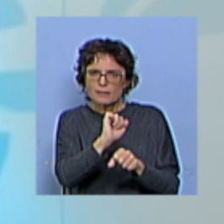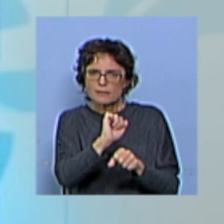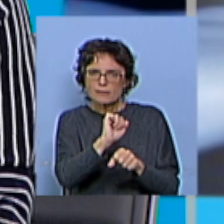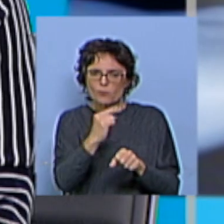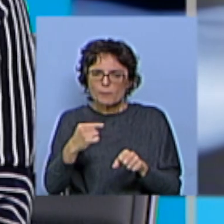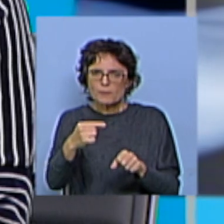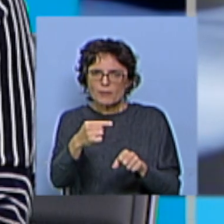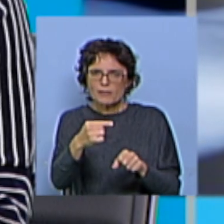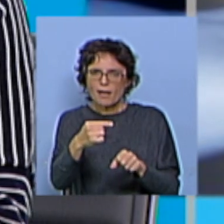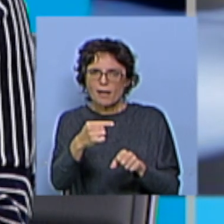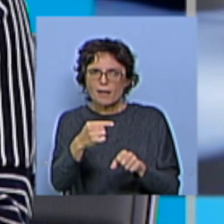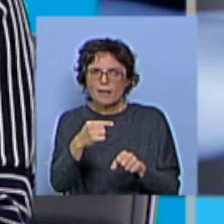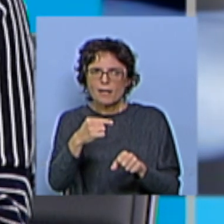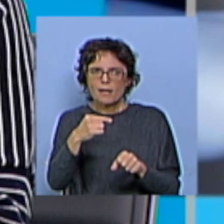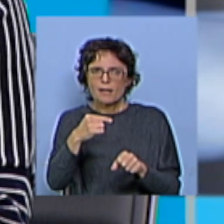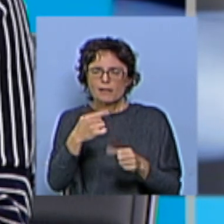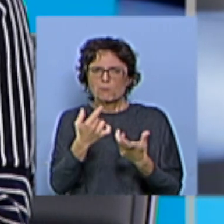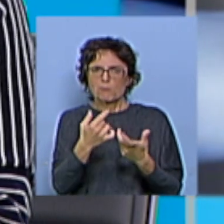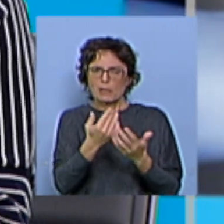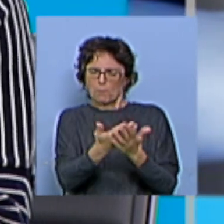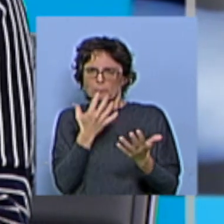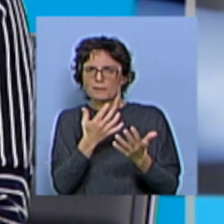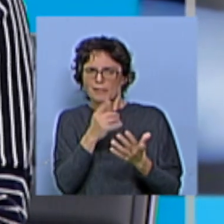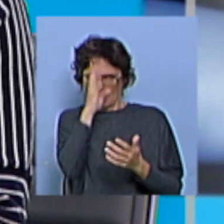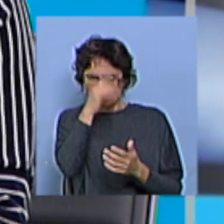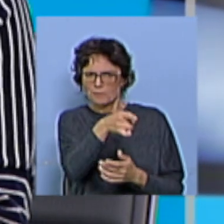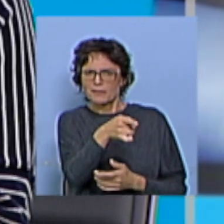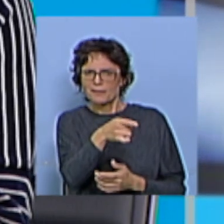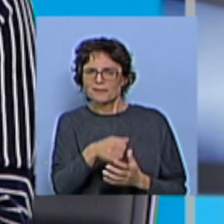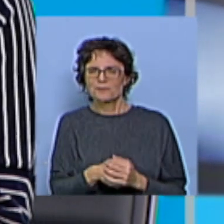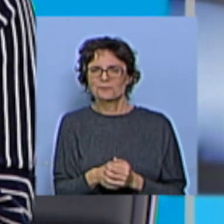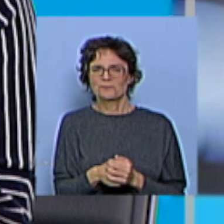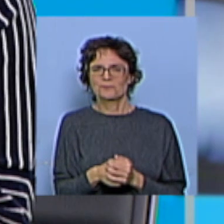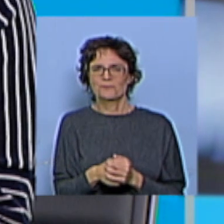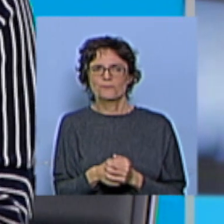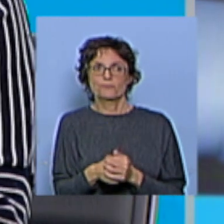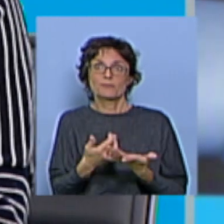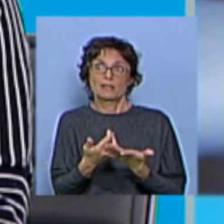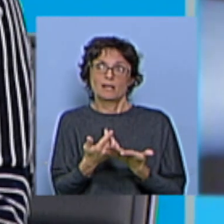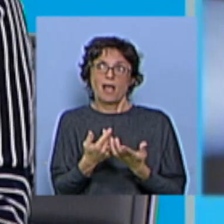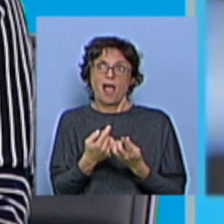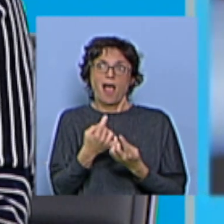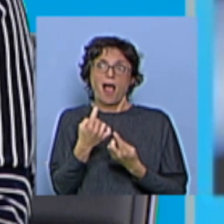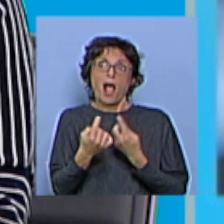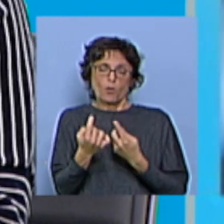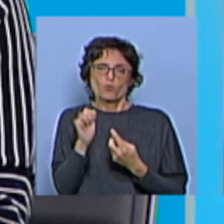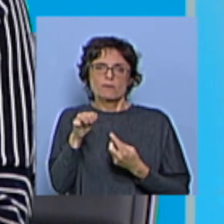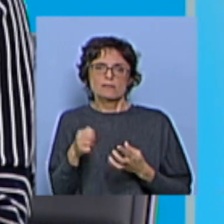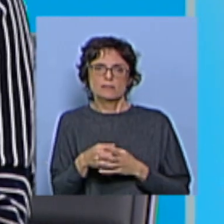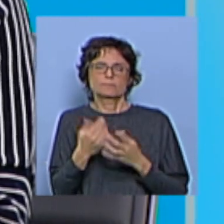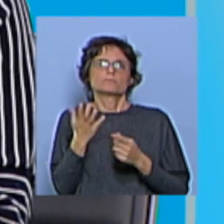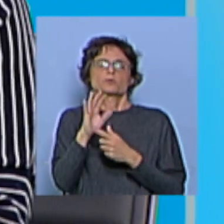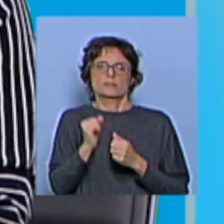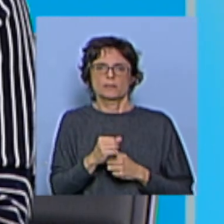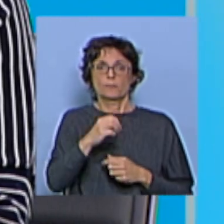que haverá alguns que tenham uma noção mais concreta realmente da sua ação. Estou a pensar na Matilde e também na Inês,